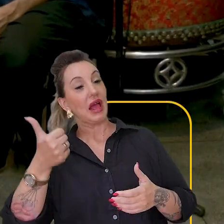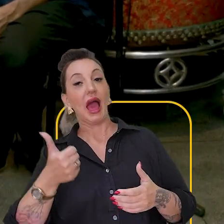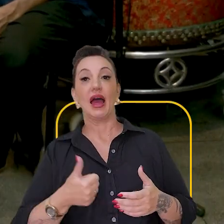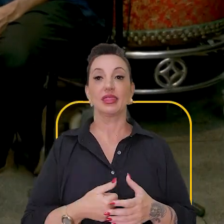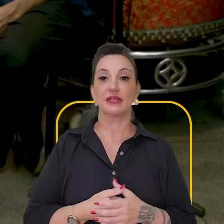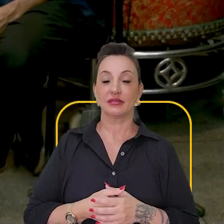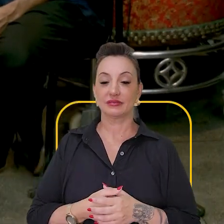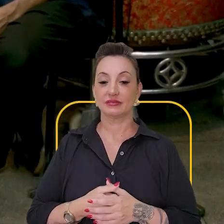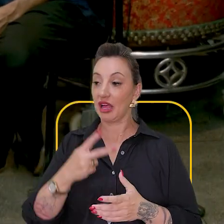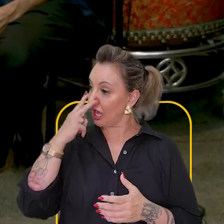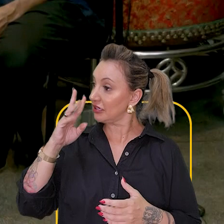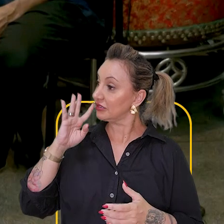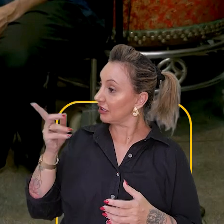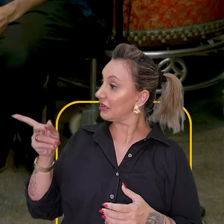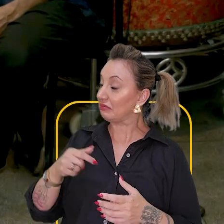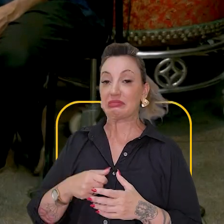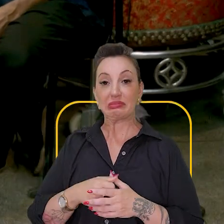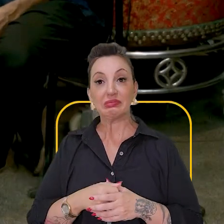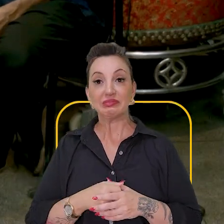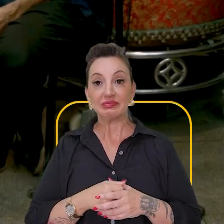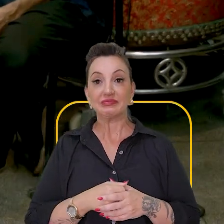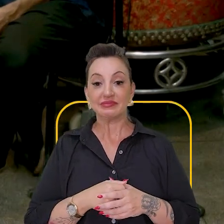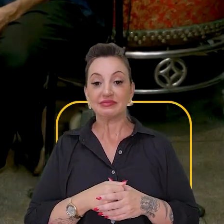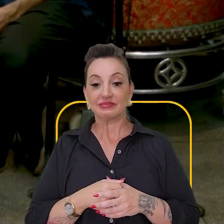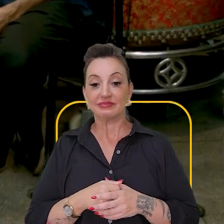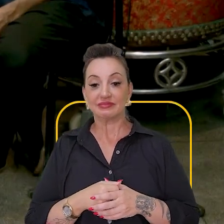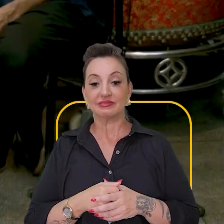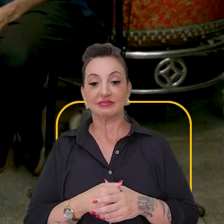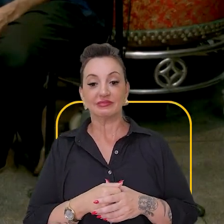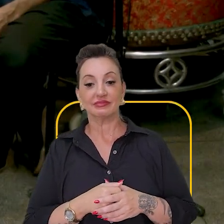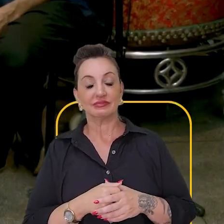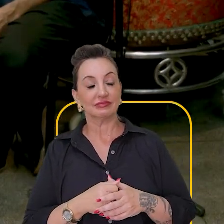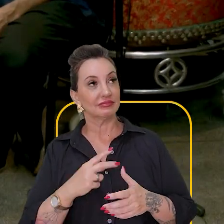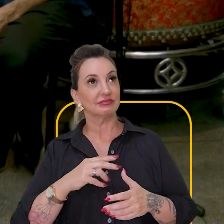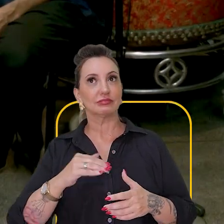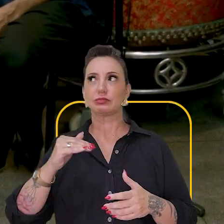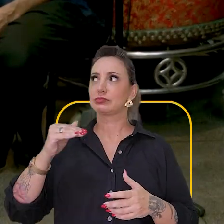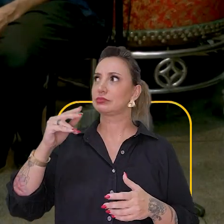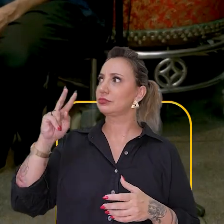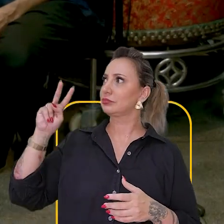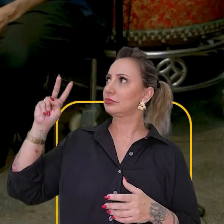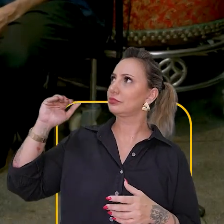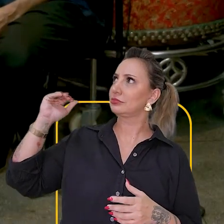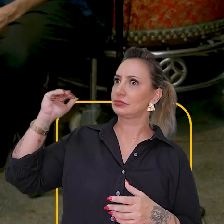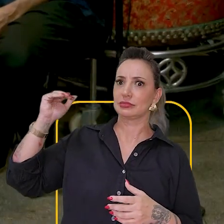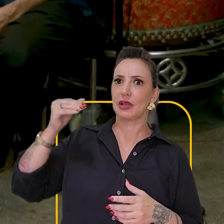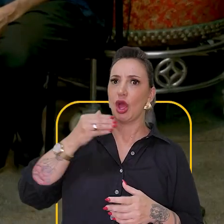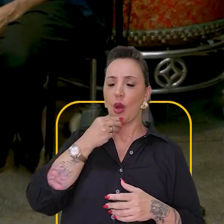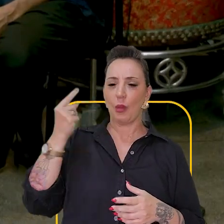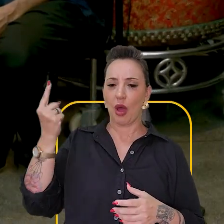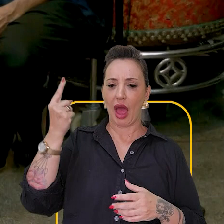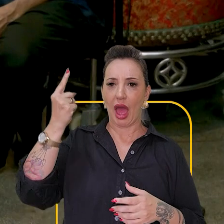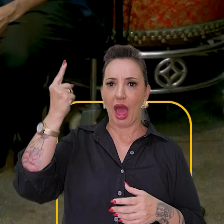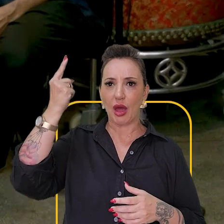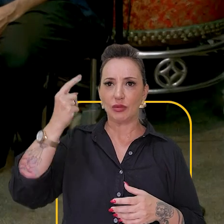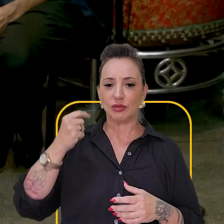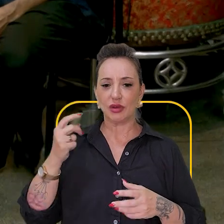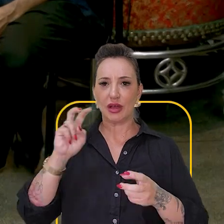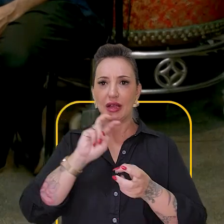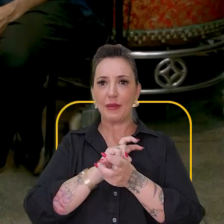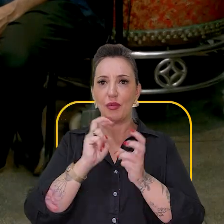ô Obrigado achei legal o gesto dele virei assim pro lado tinha um cara desse